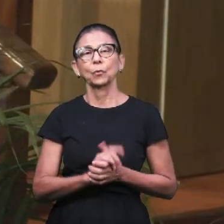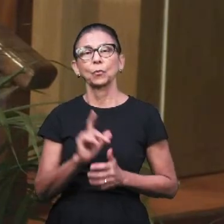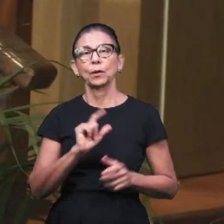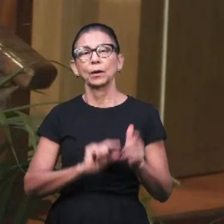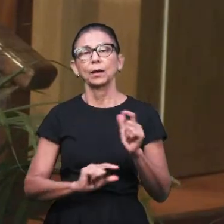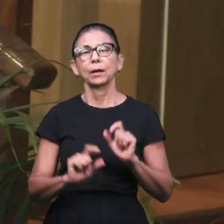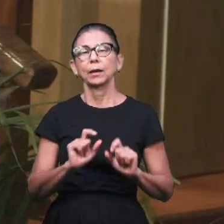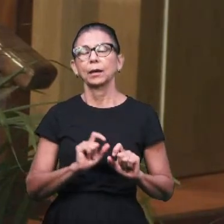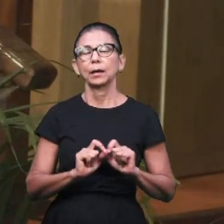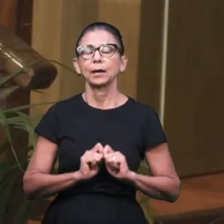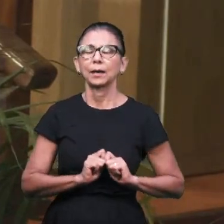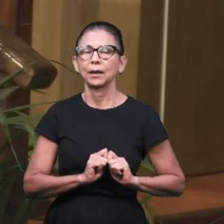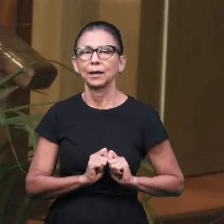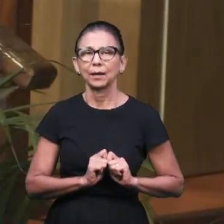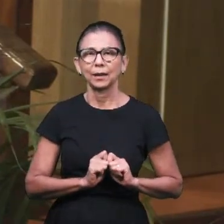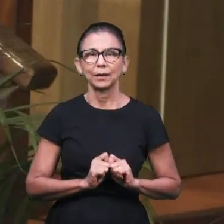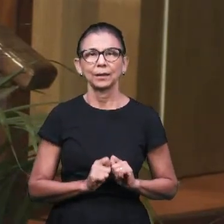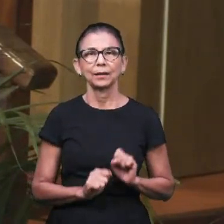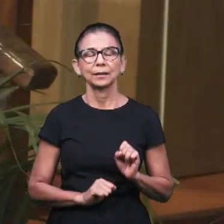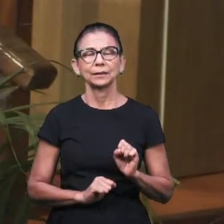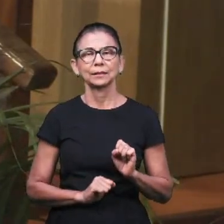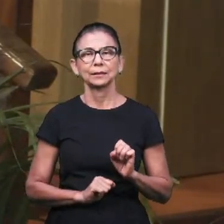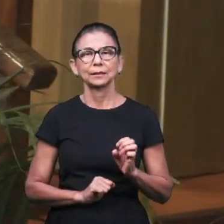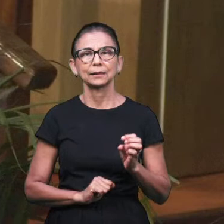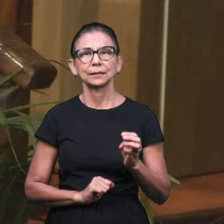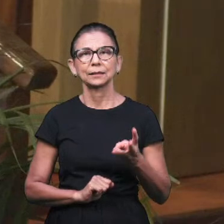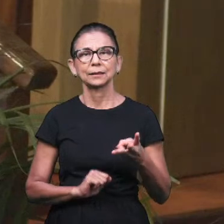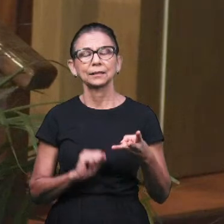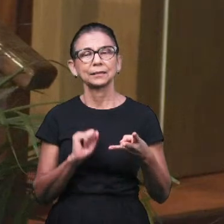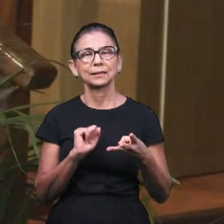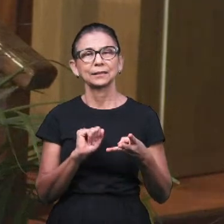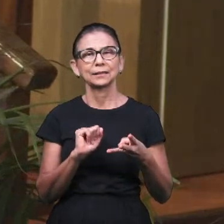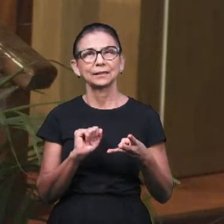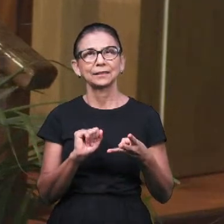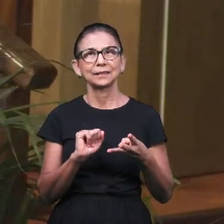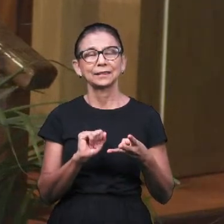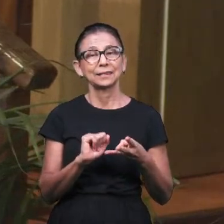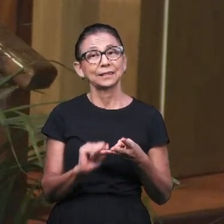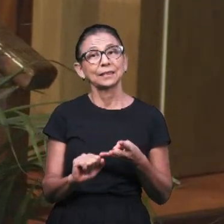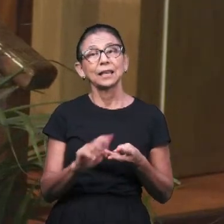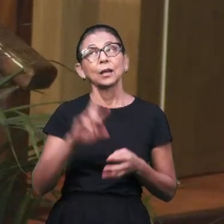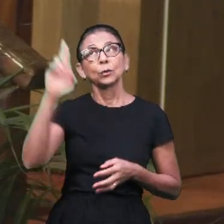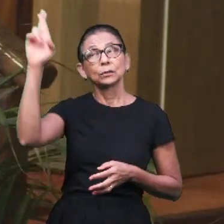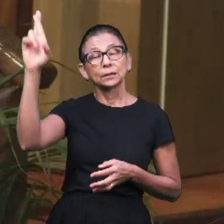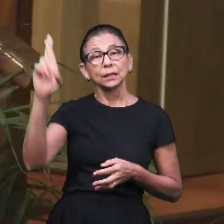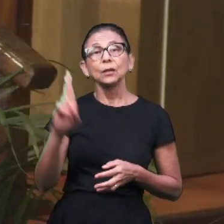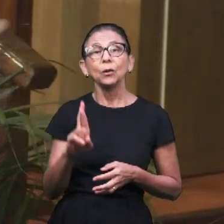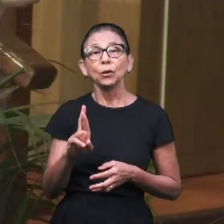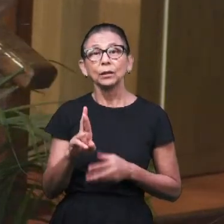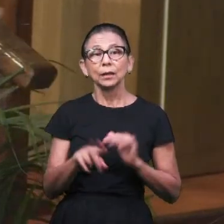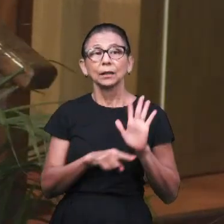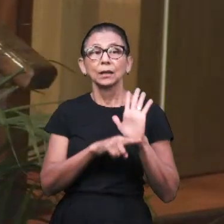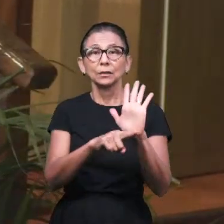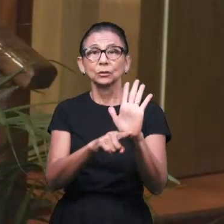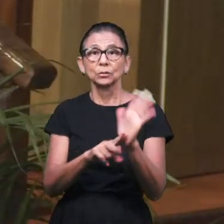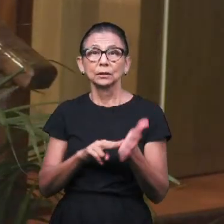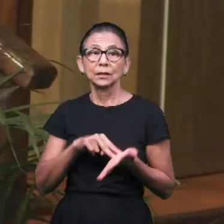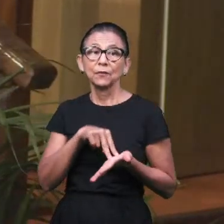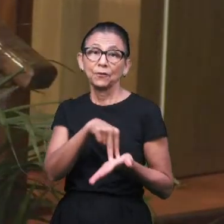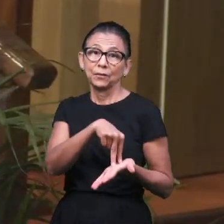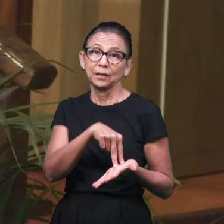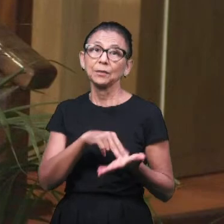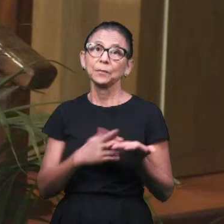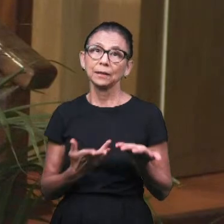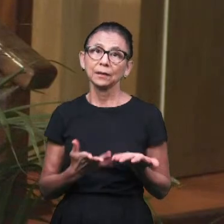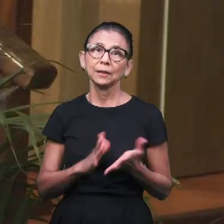tem essa terceira pessoa, né, que não deixa a coisa se romper com facilidade. Exato. E esses 10